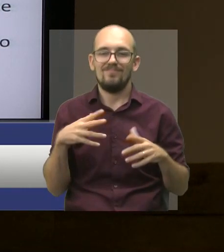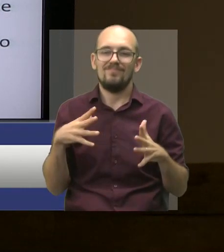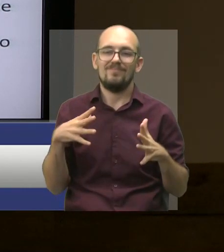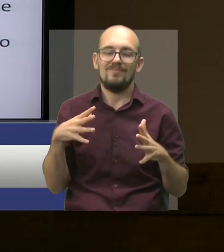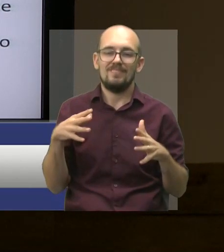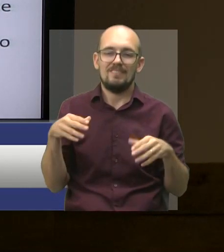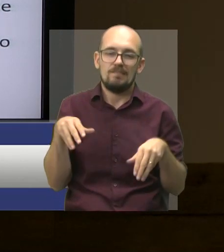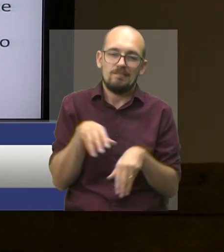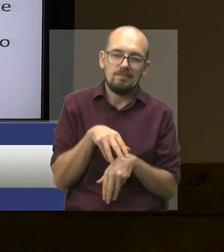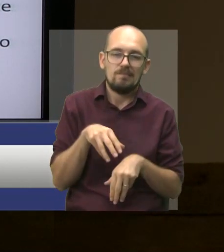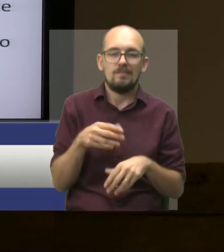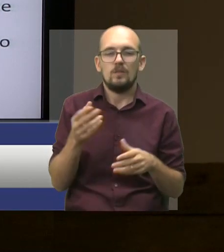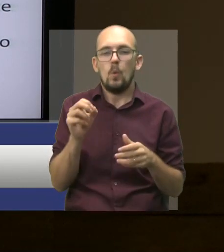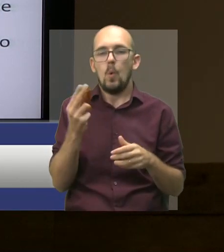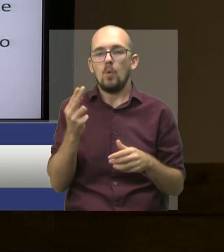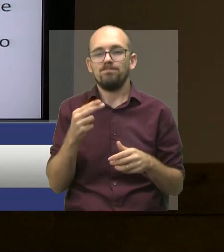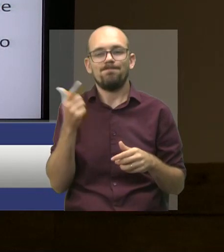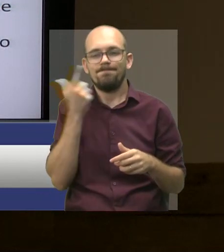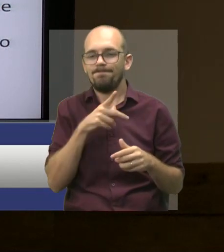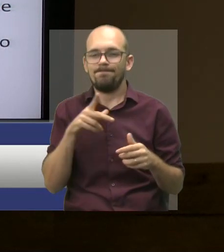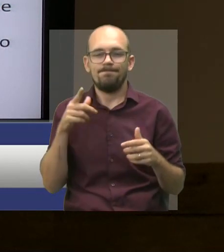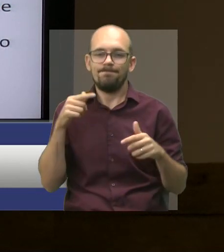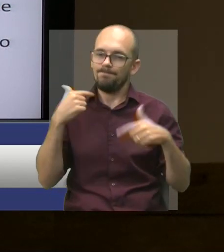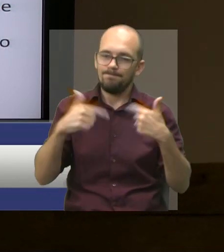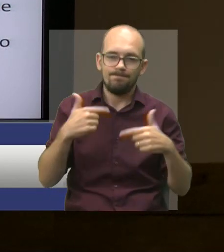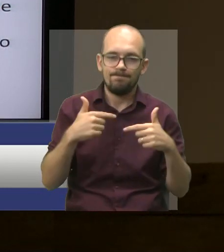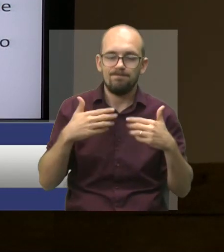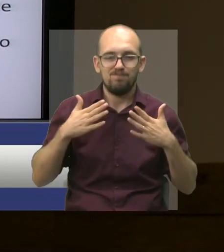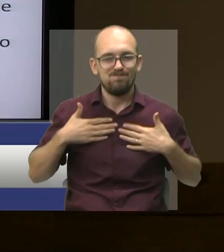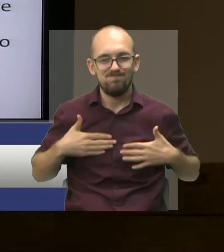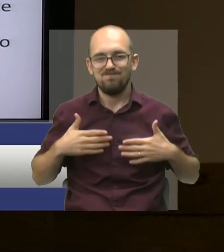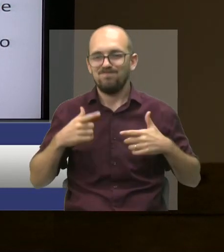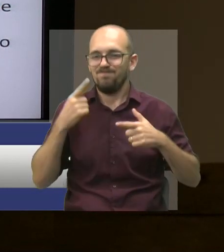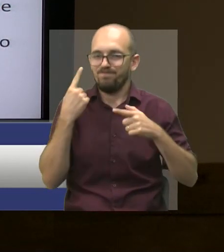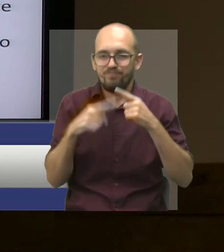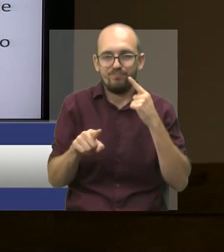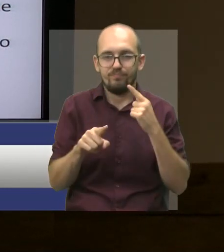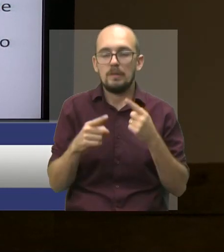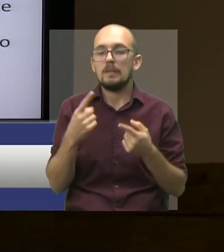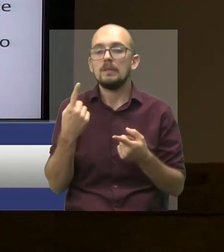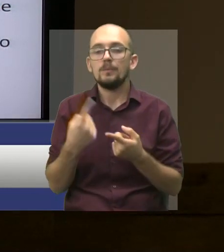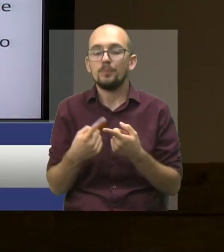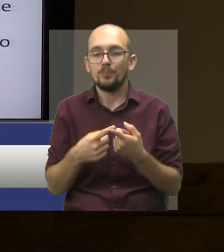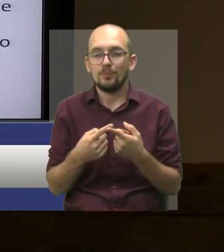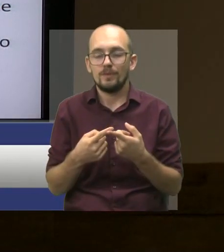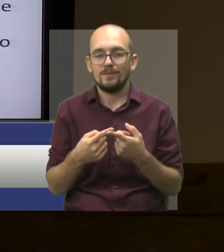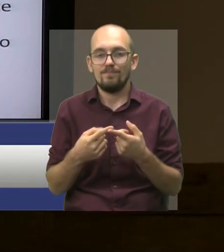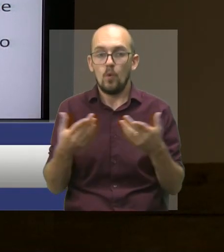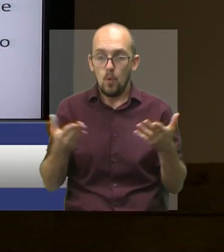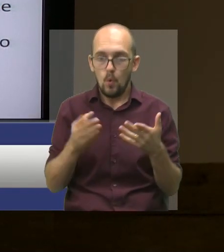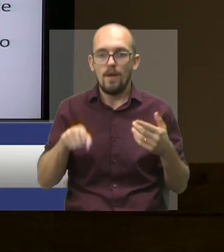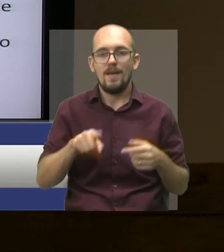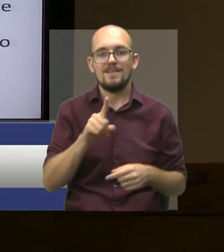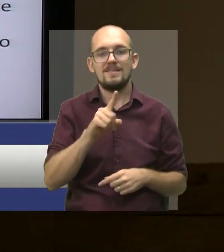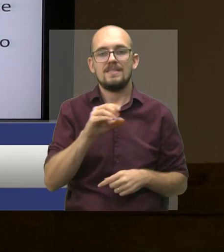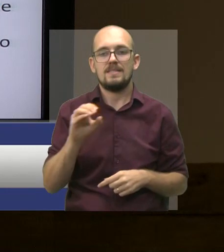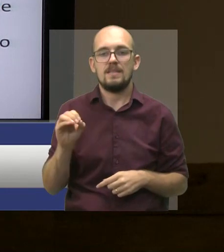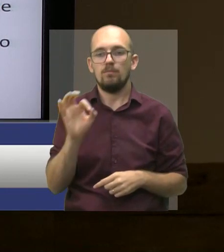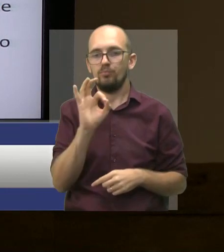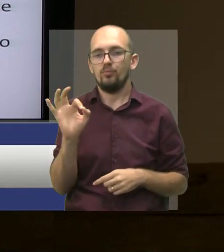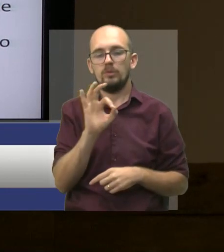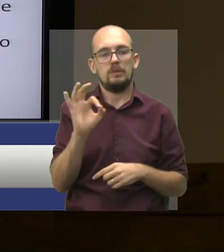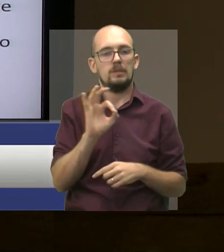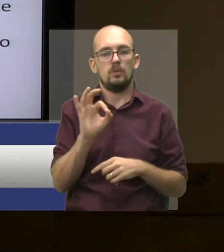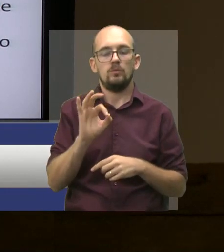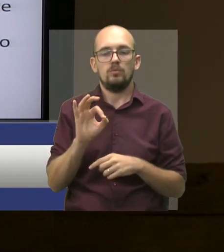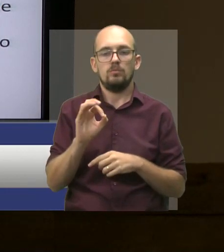denominada aposentadoria por invalidez, porque hoje em dia ela é 100% da média dos salários de contribuição das